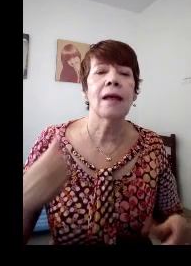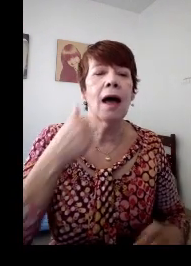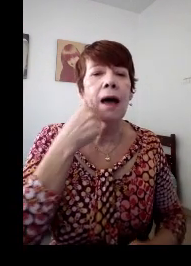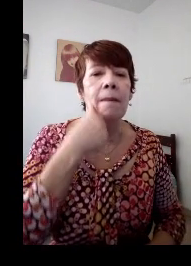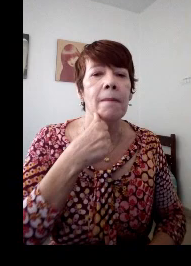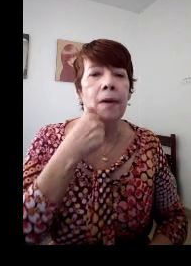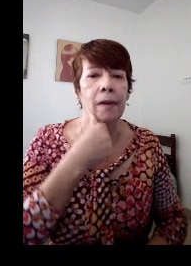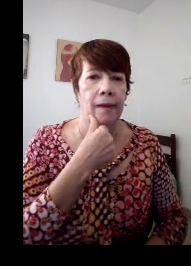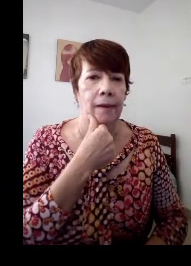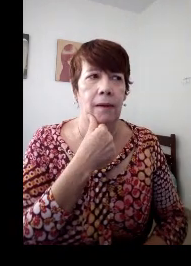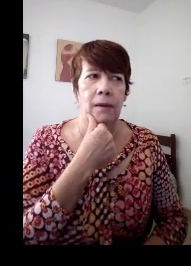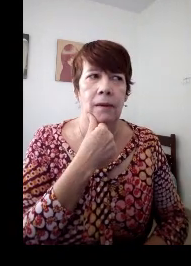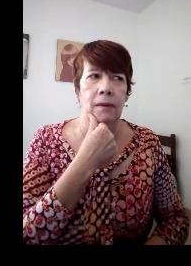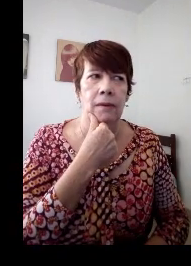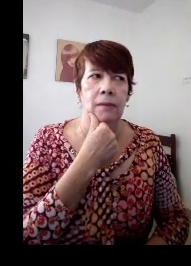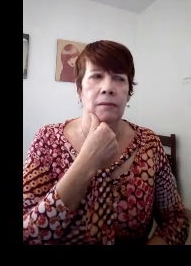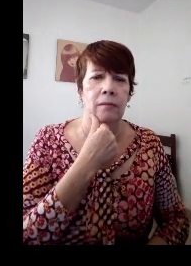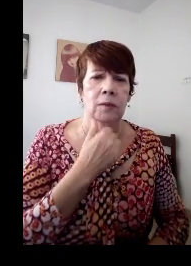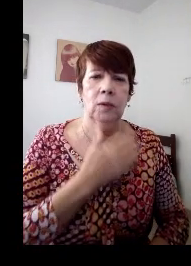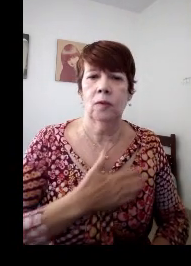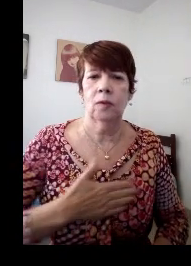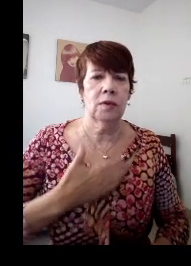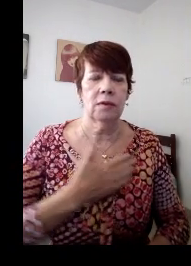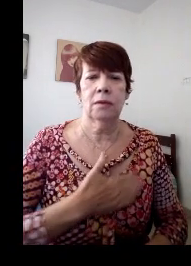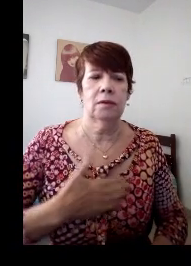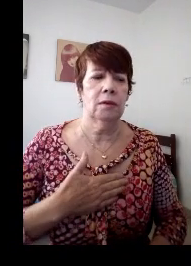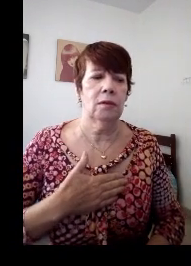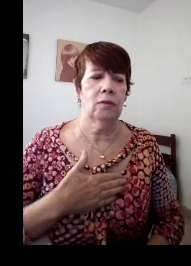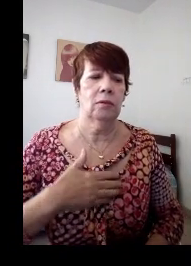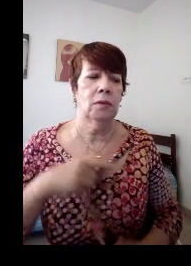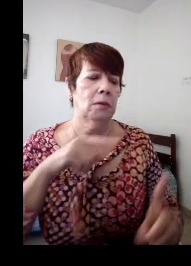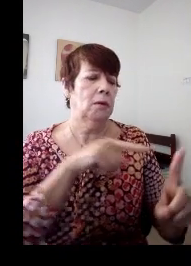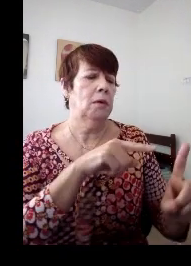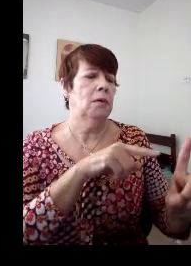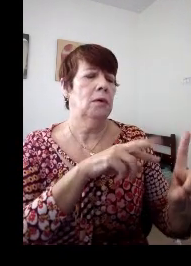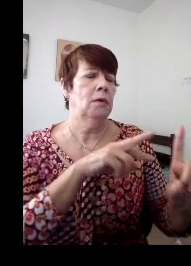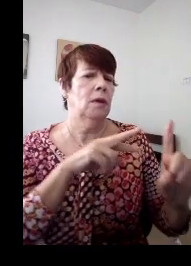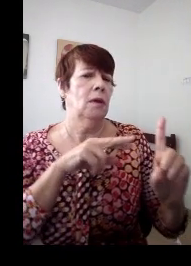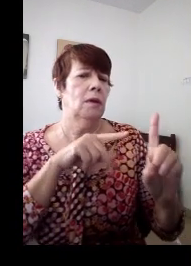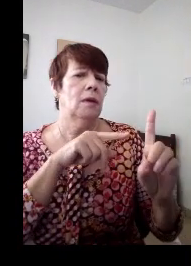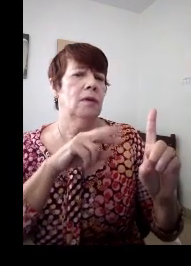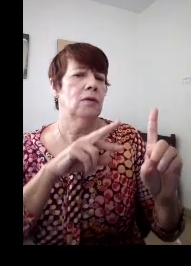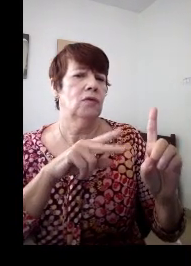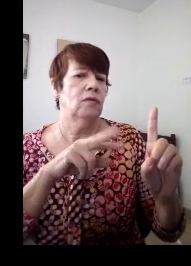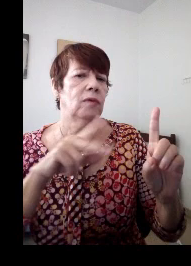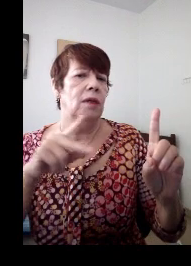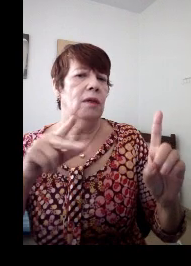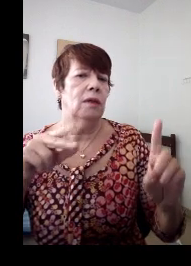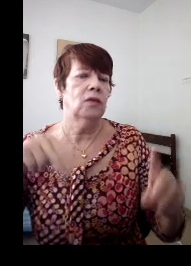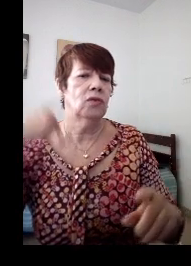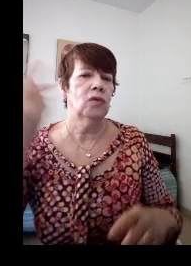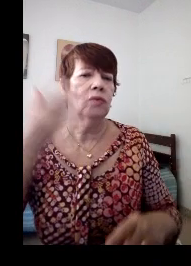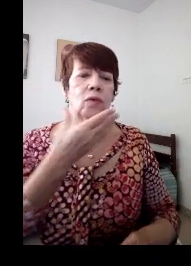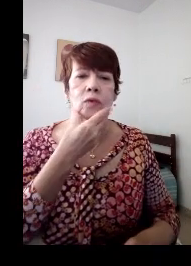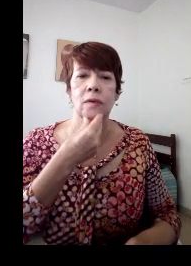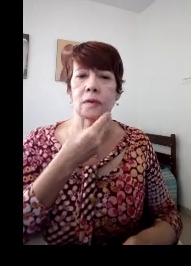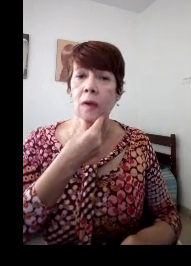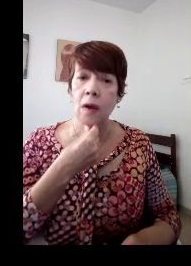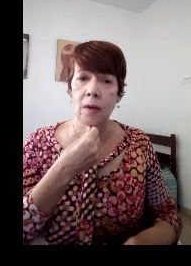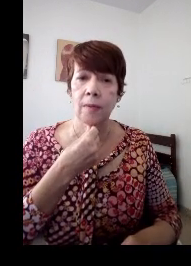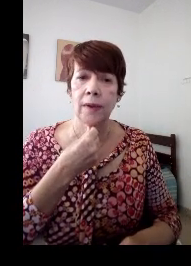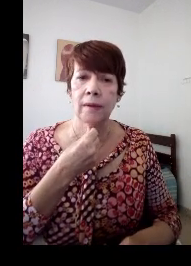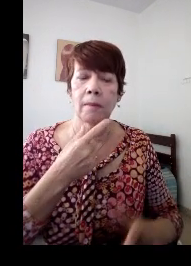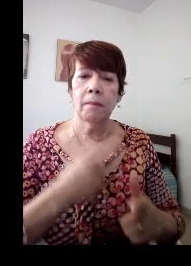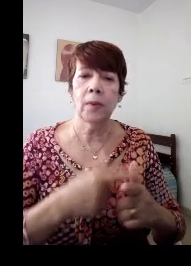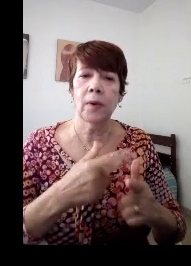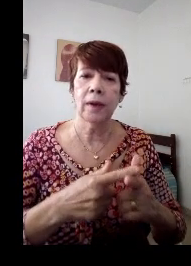Mas ela achava aquilo muito estranho. Ela achava estranho José. Por que José era diferente? José era um